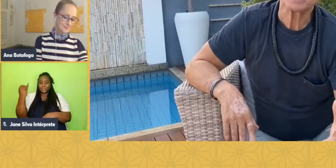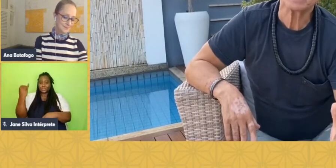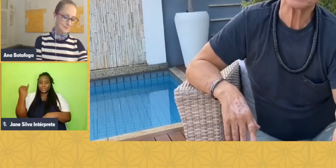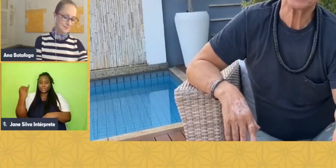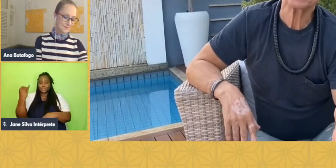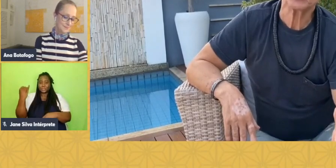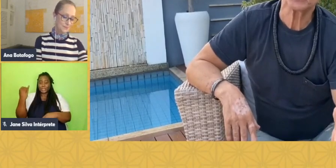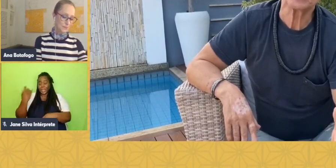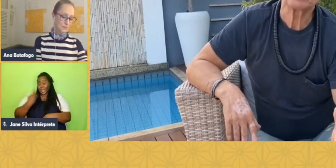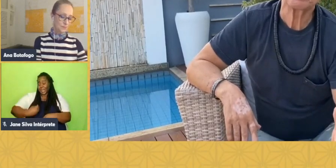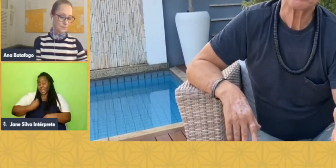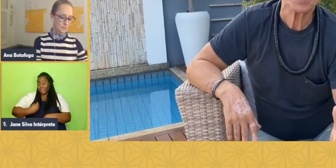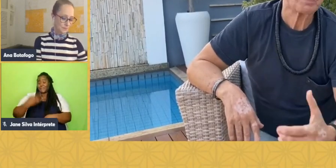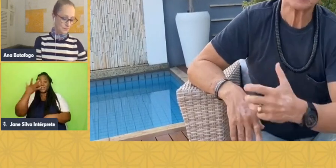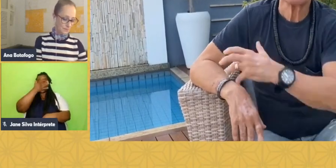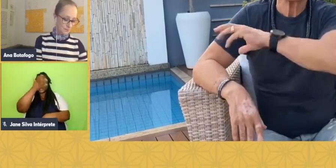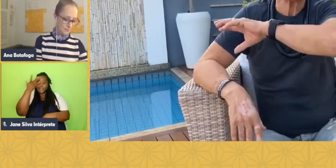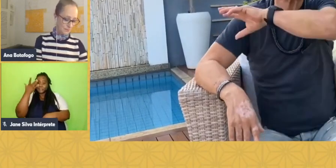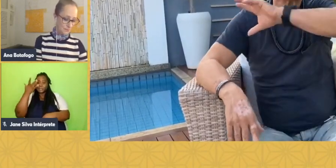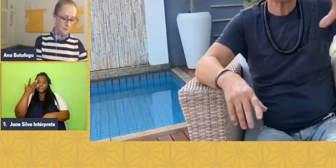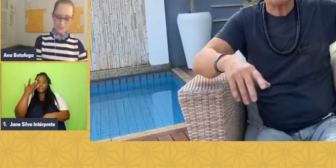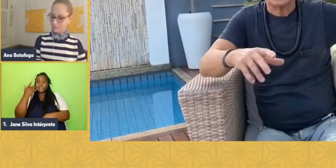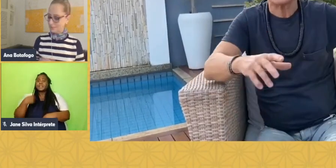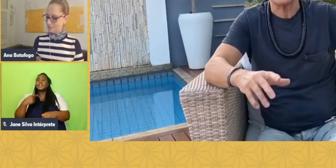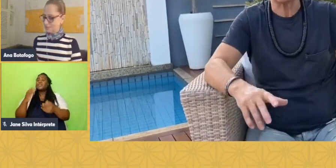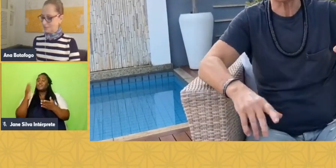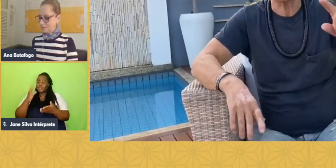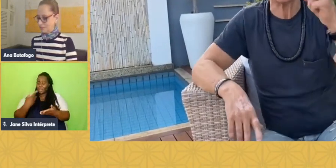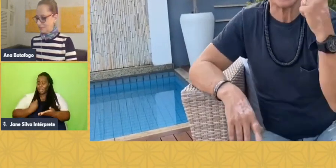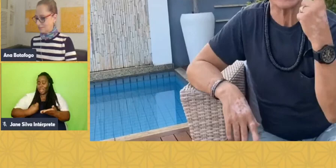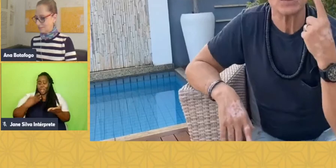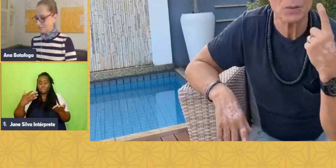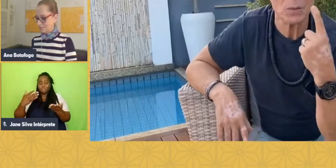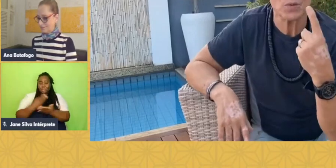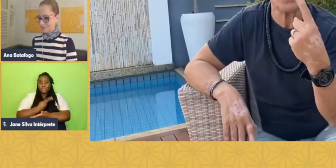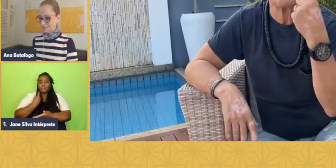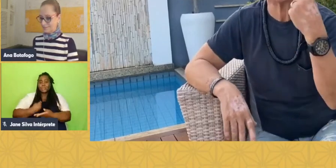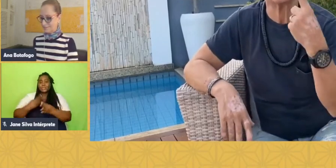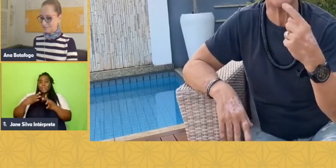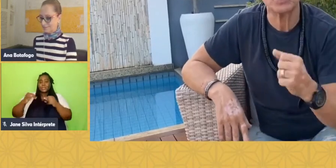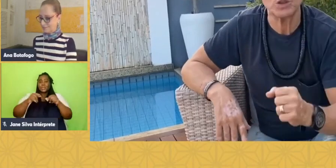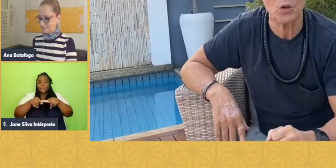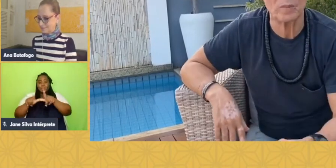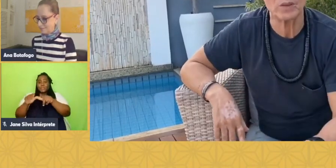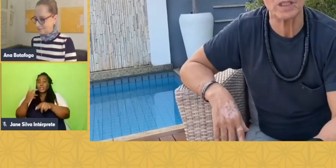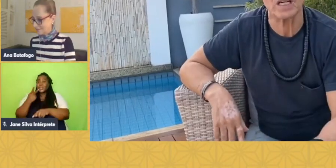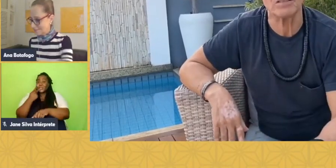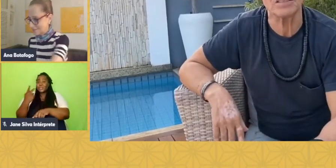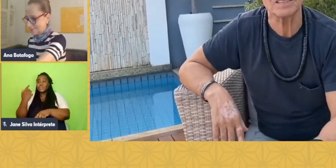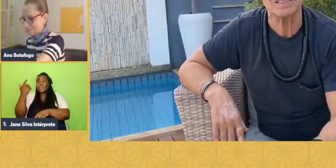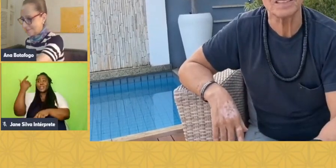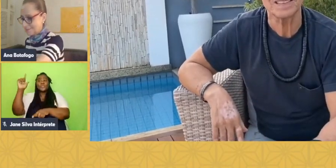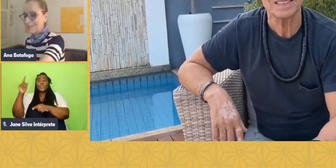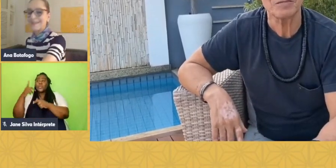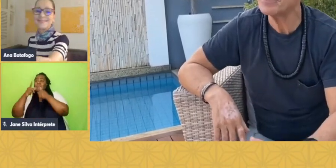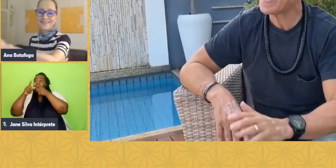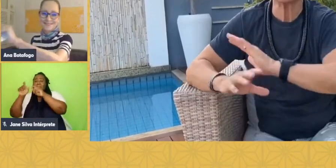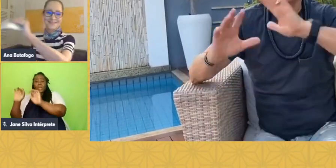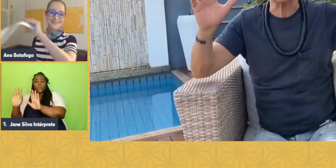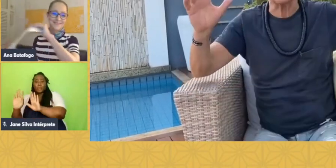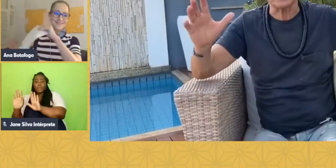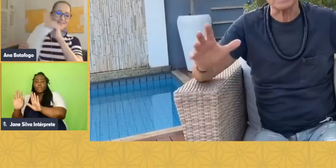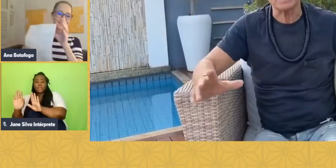na vida das pessoas que eu passei minha vida toda viajando sem falar uma palavra do idioma local